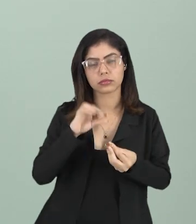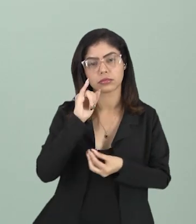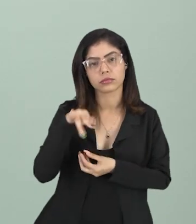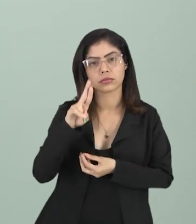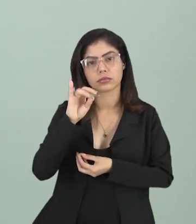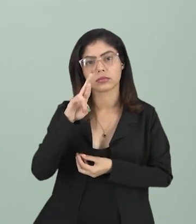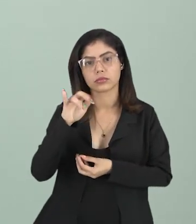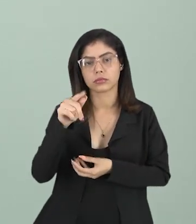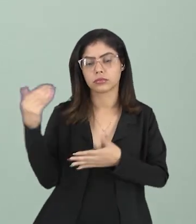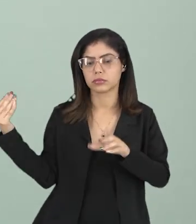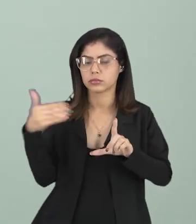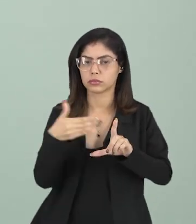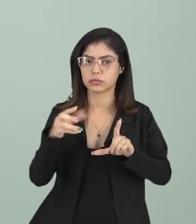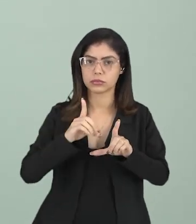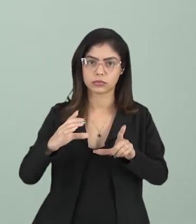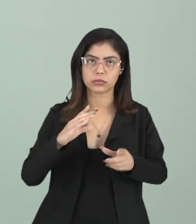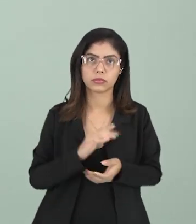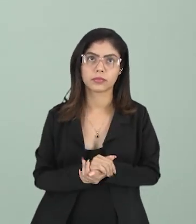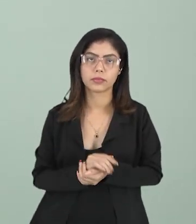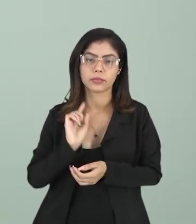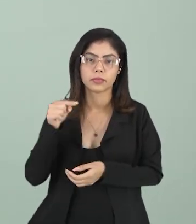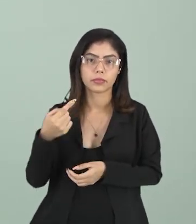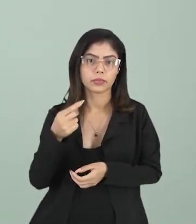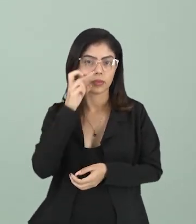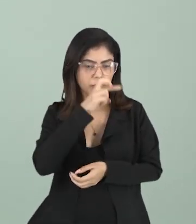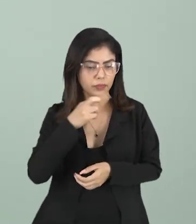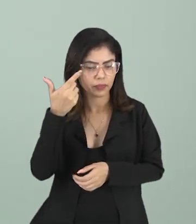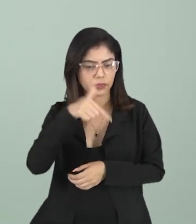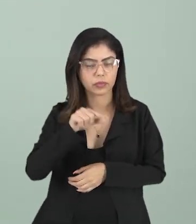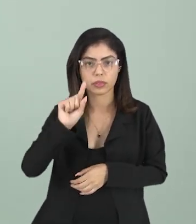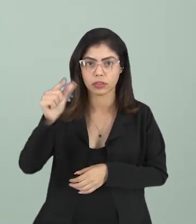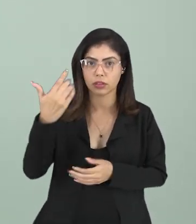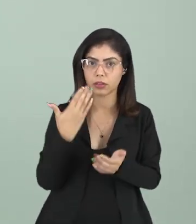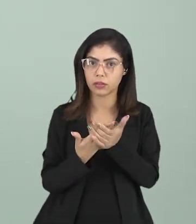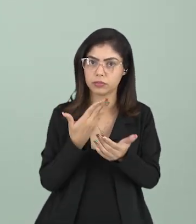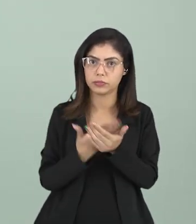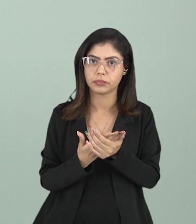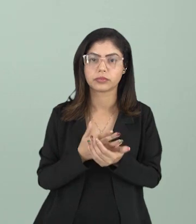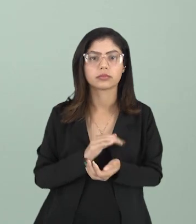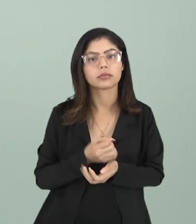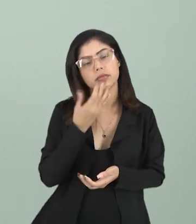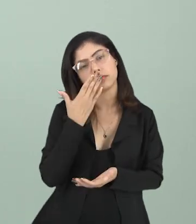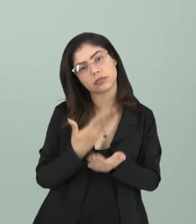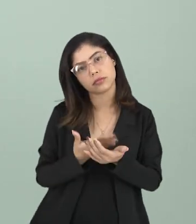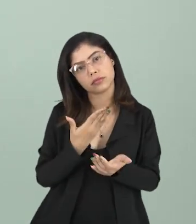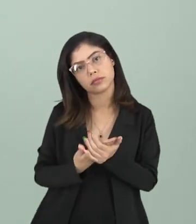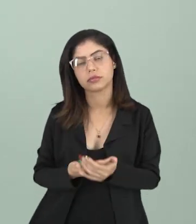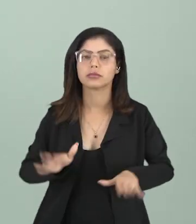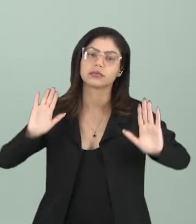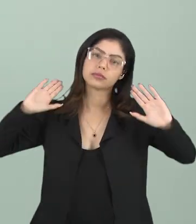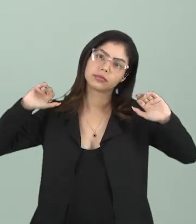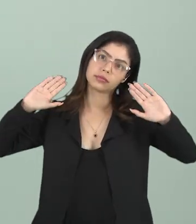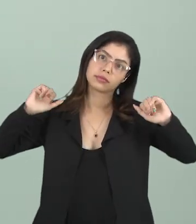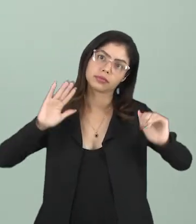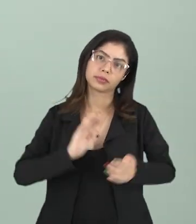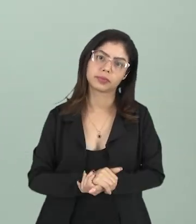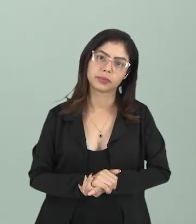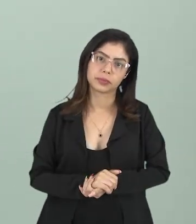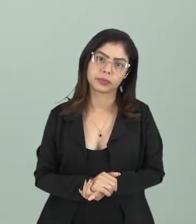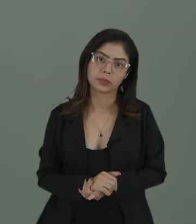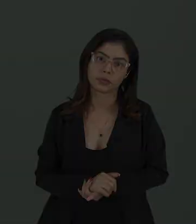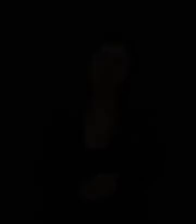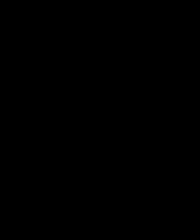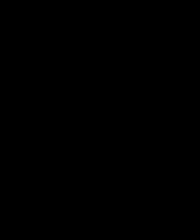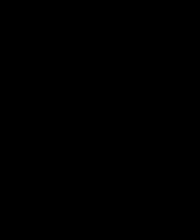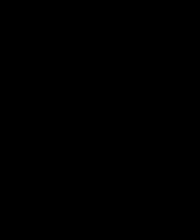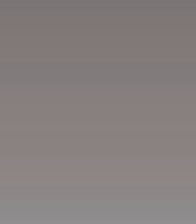inorgânicas. Não deixe de acessar a plataforma Eduque para rever essa e outras aulas. Bons estudos e até a próxima!